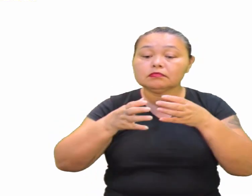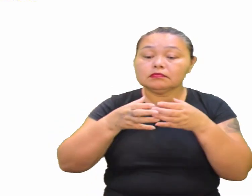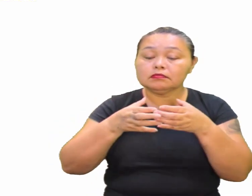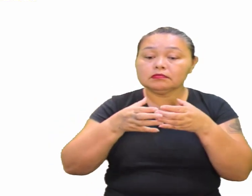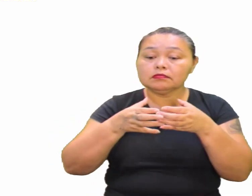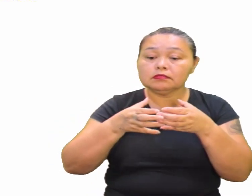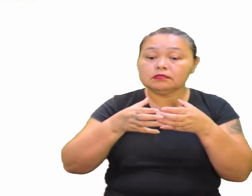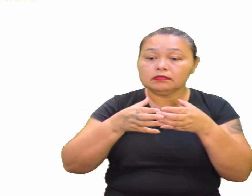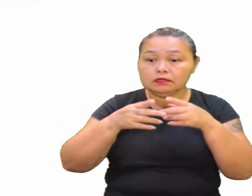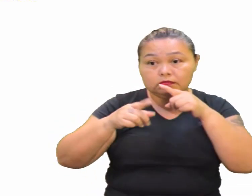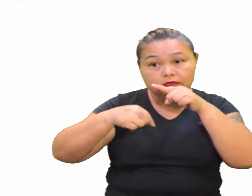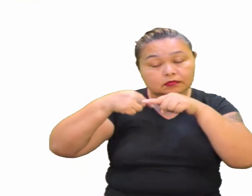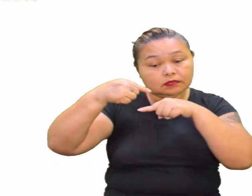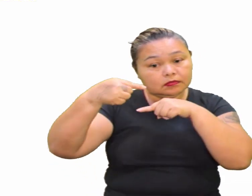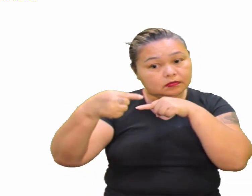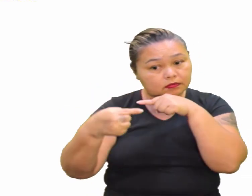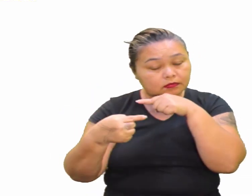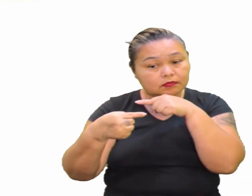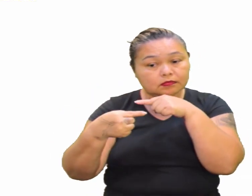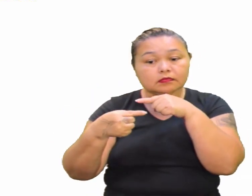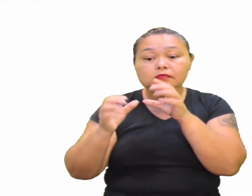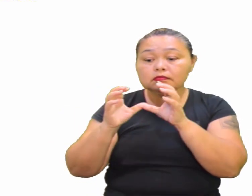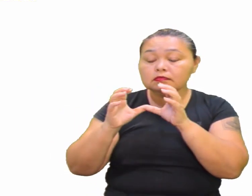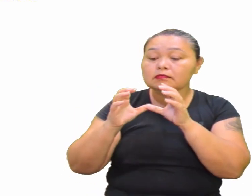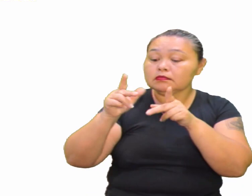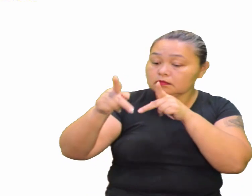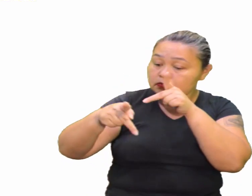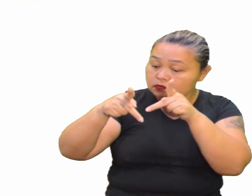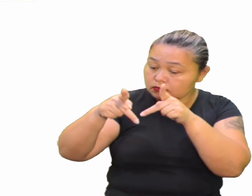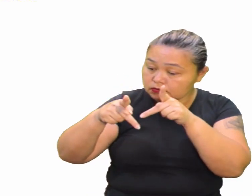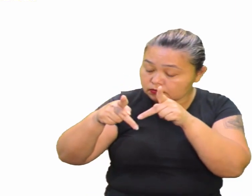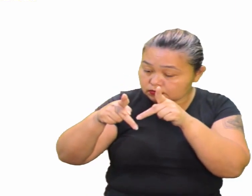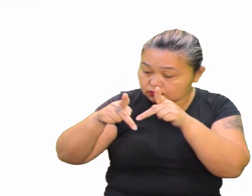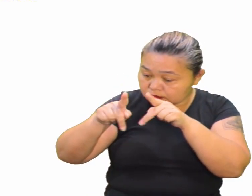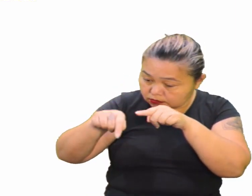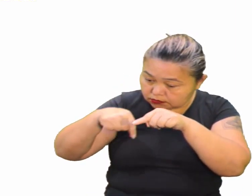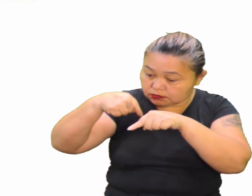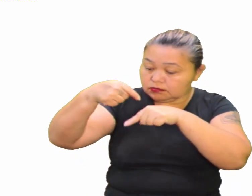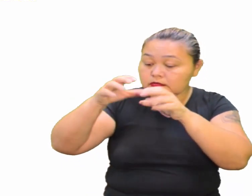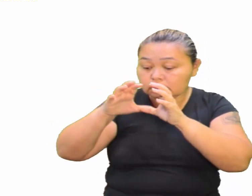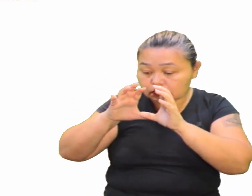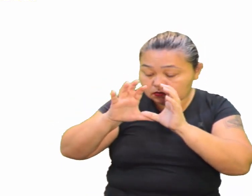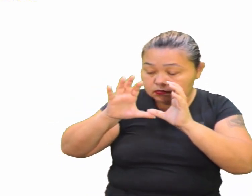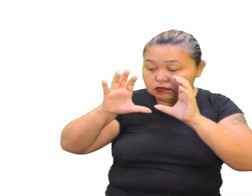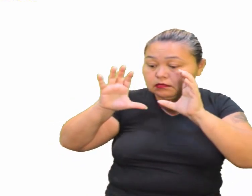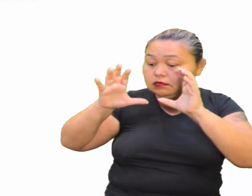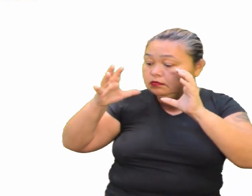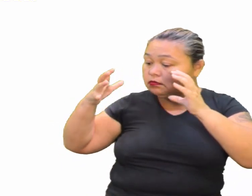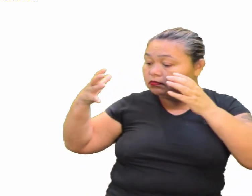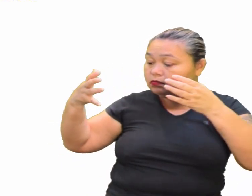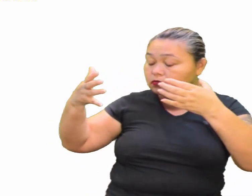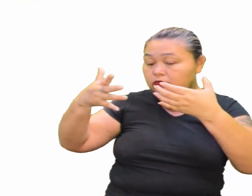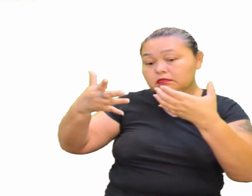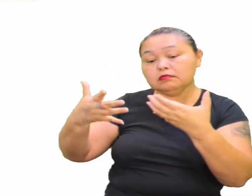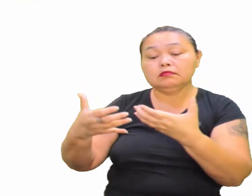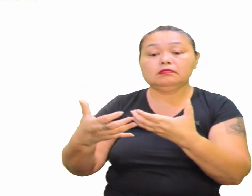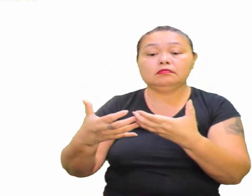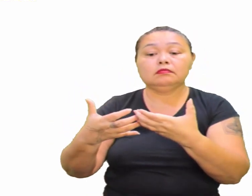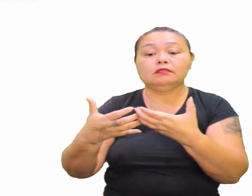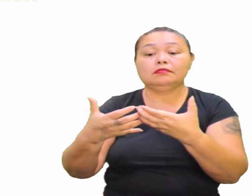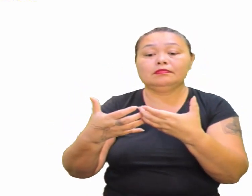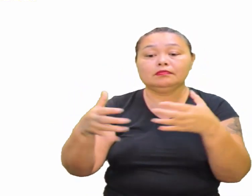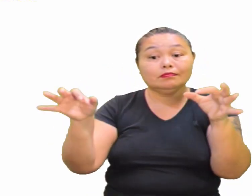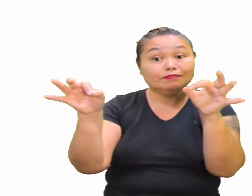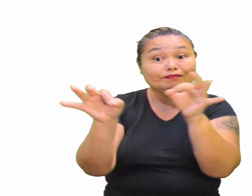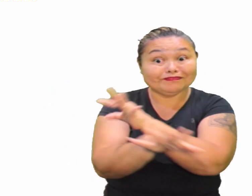aquela, depois de um tempo, a gente vamos ter uma população, a comunidade vai ficar ainda mais... Com a sua complexidade. É, mais